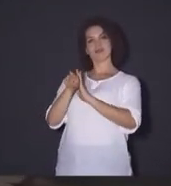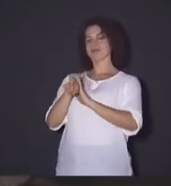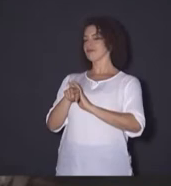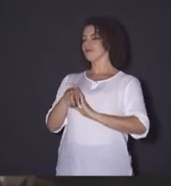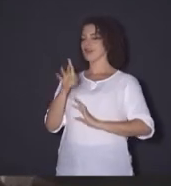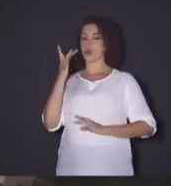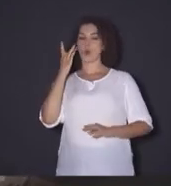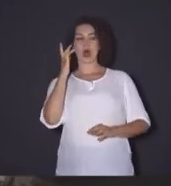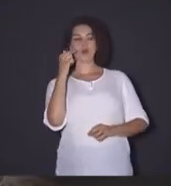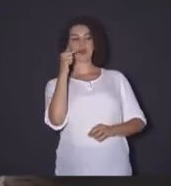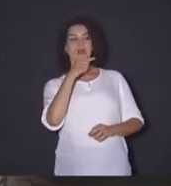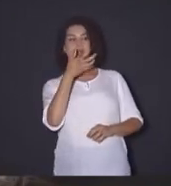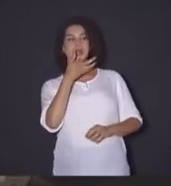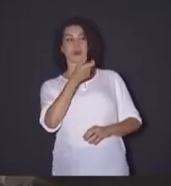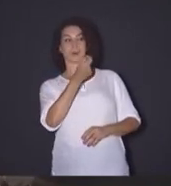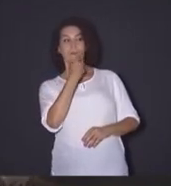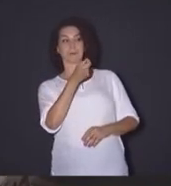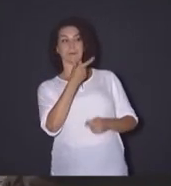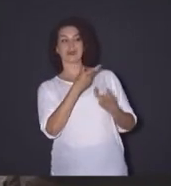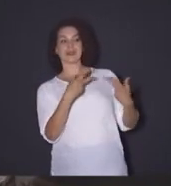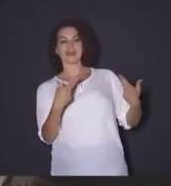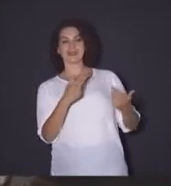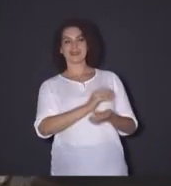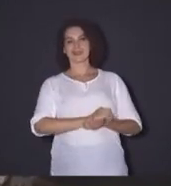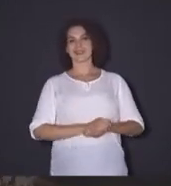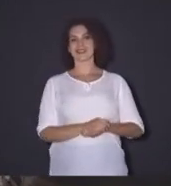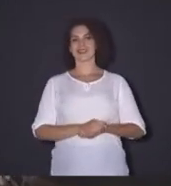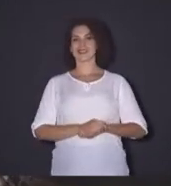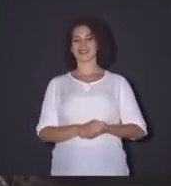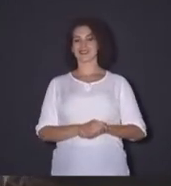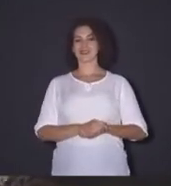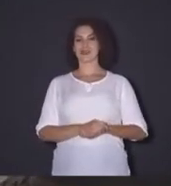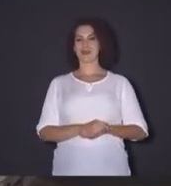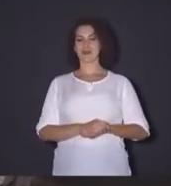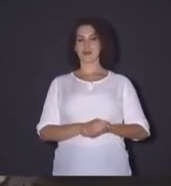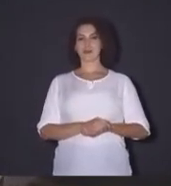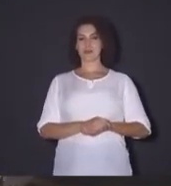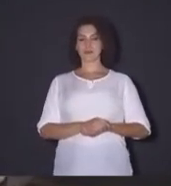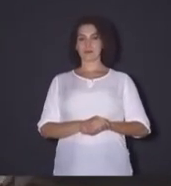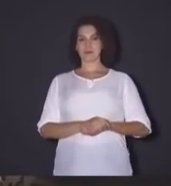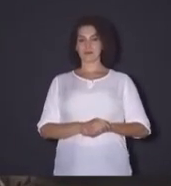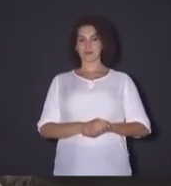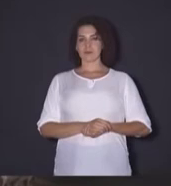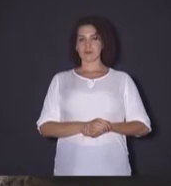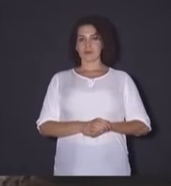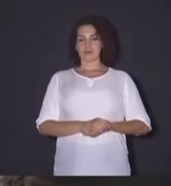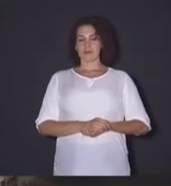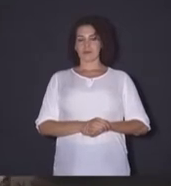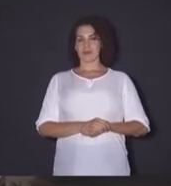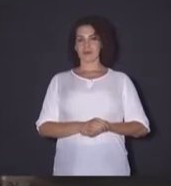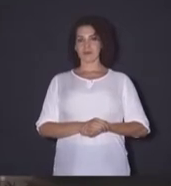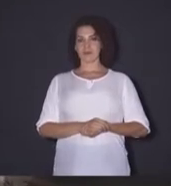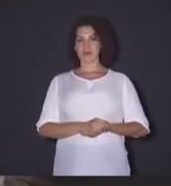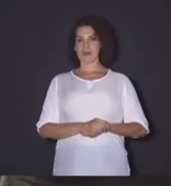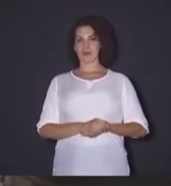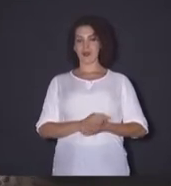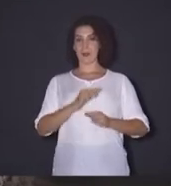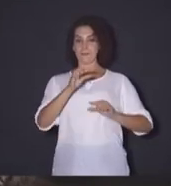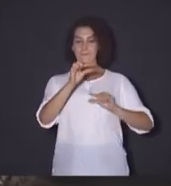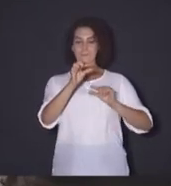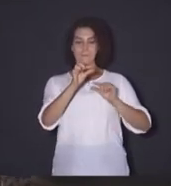pra ela é brincadeira de partículas de amor